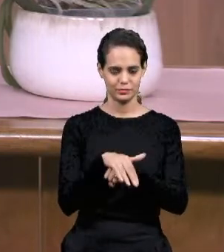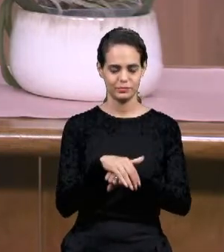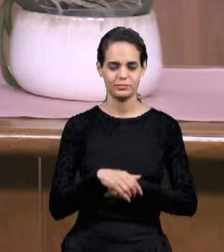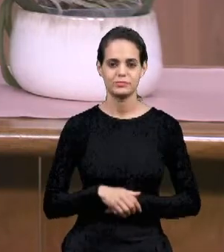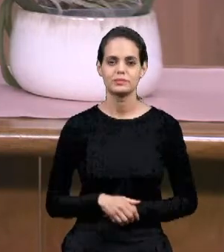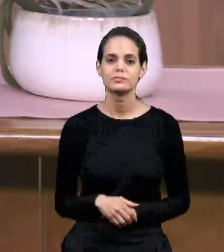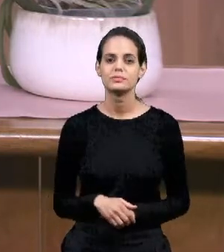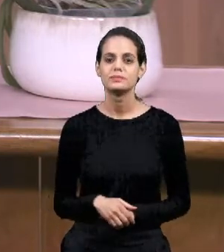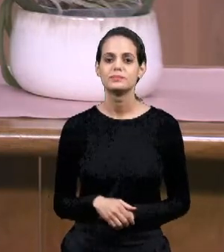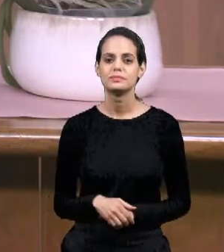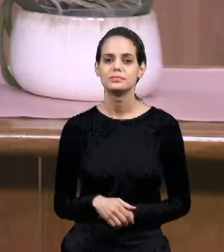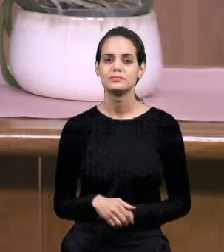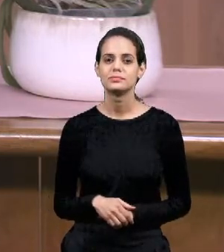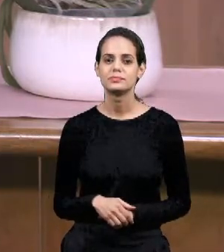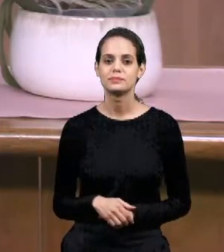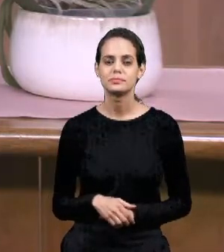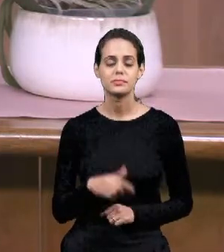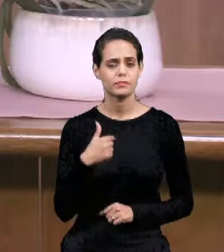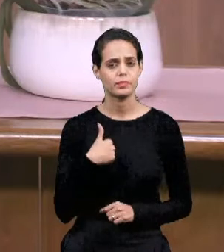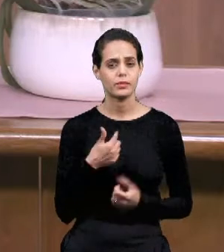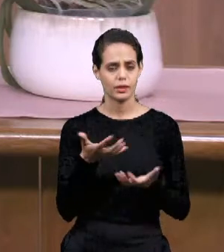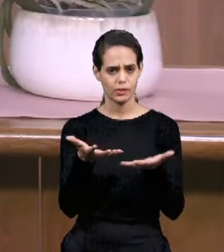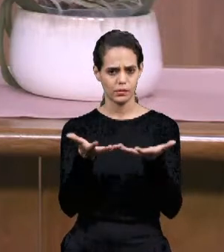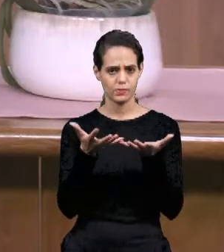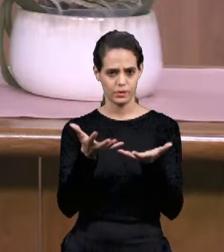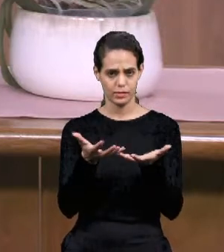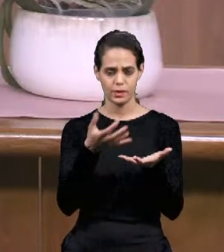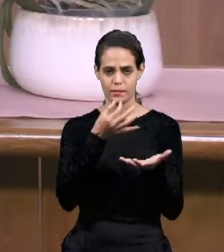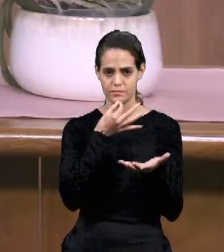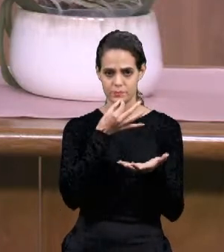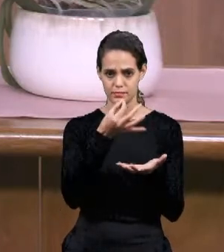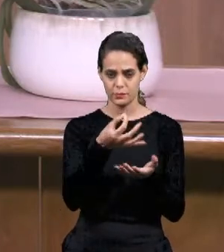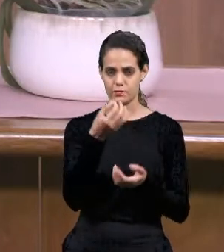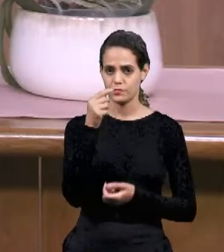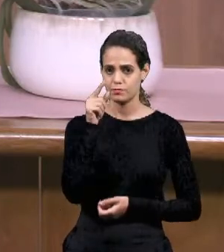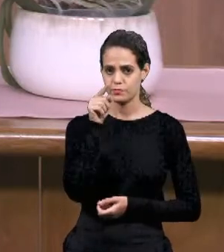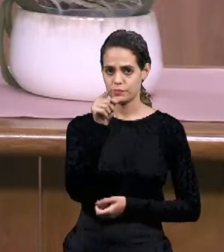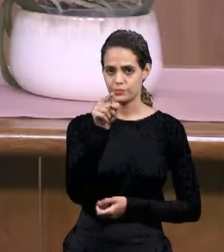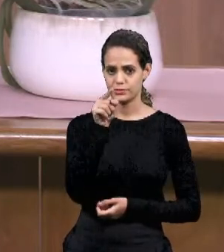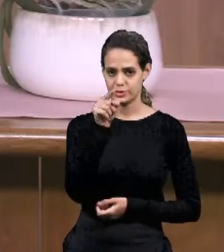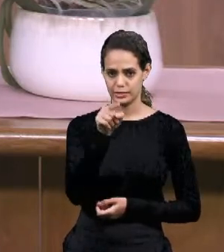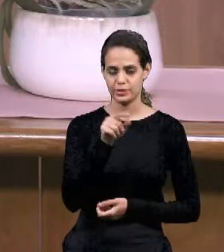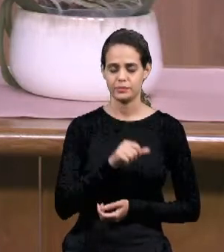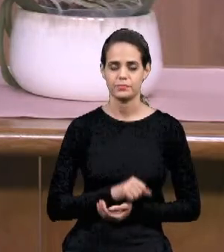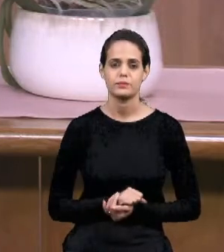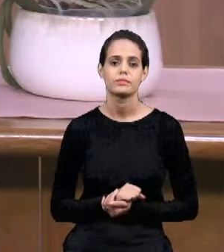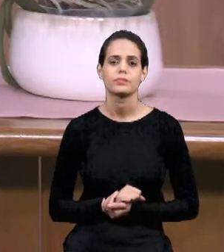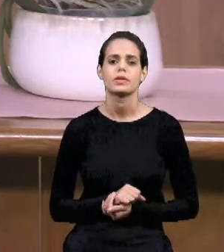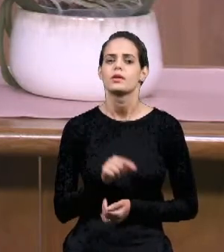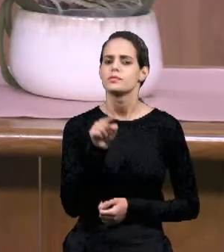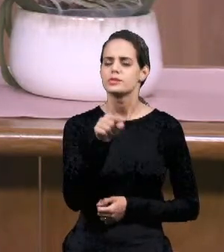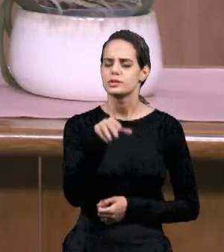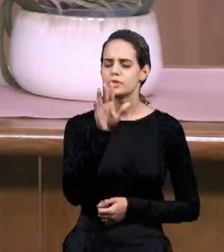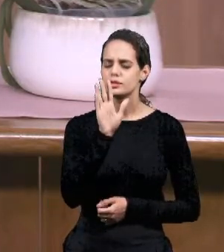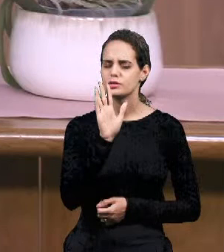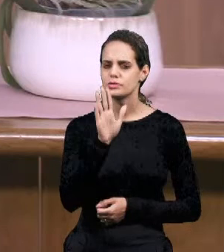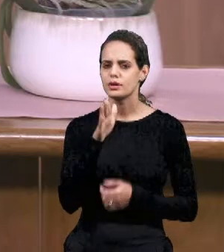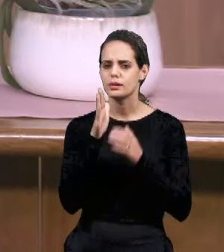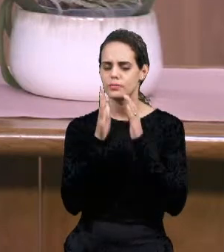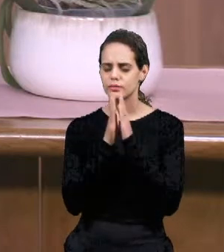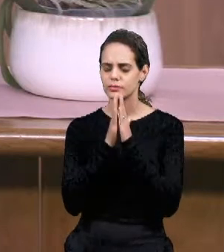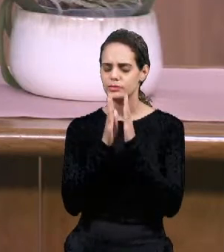Agora, eu quero sugerir a você o seguinte, que você já esteja buscando o Senhor, já